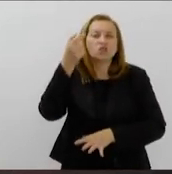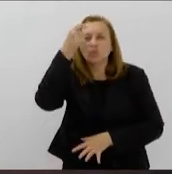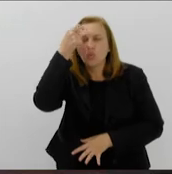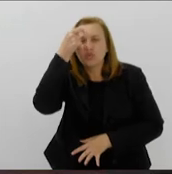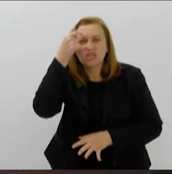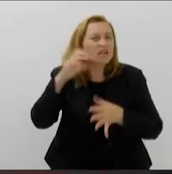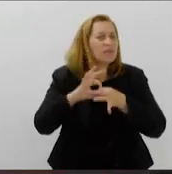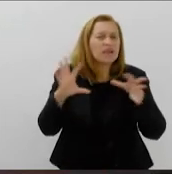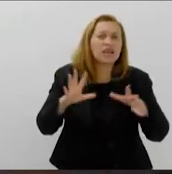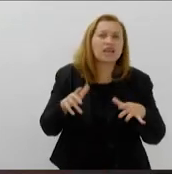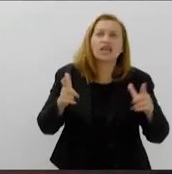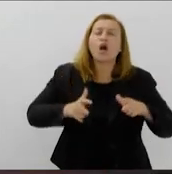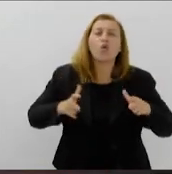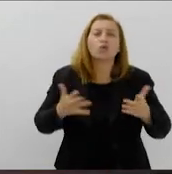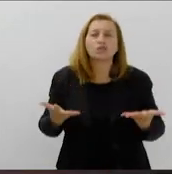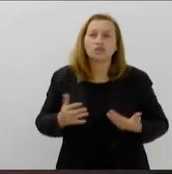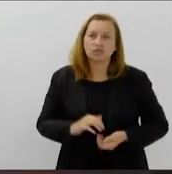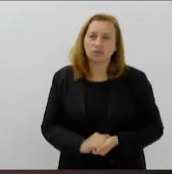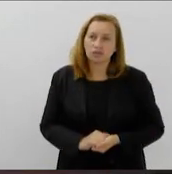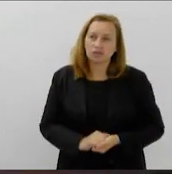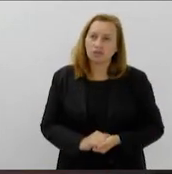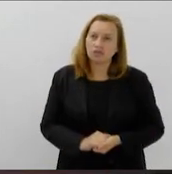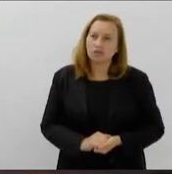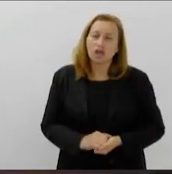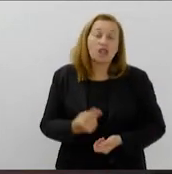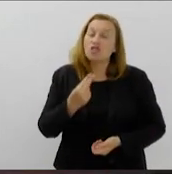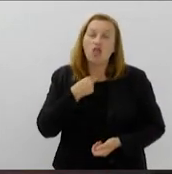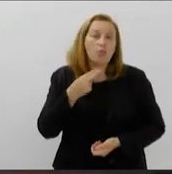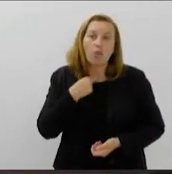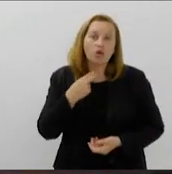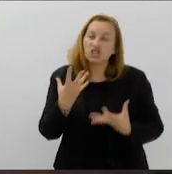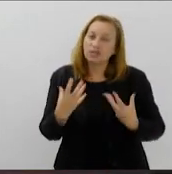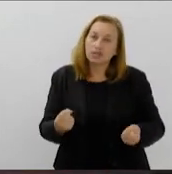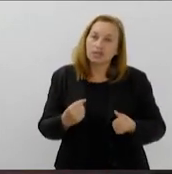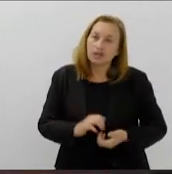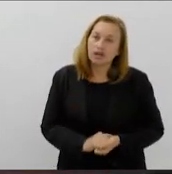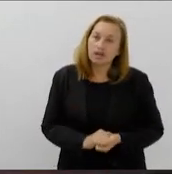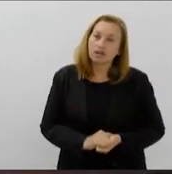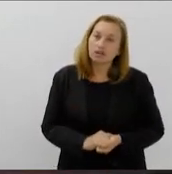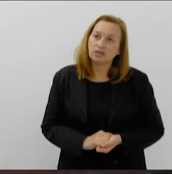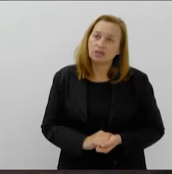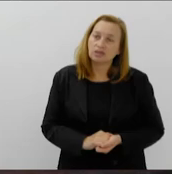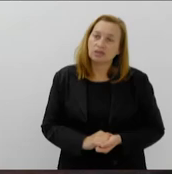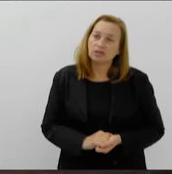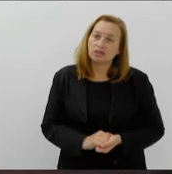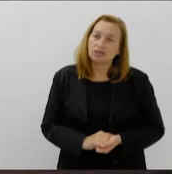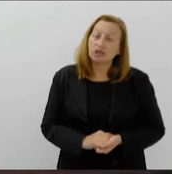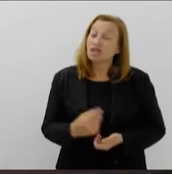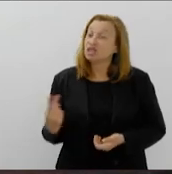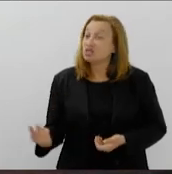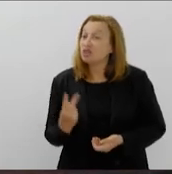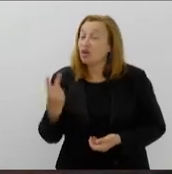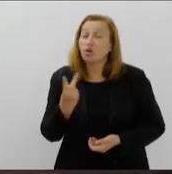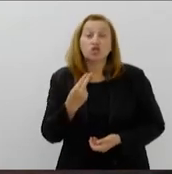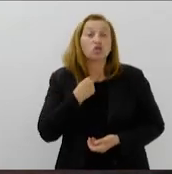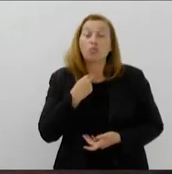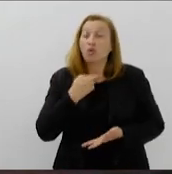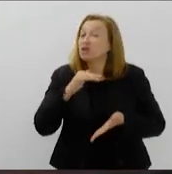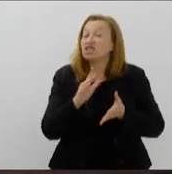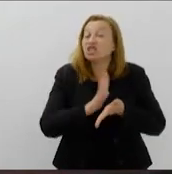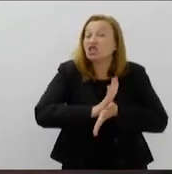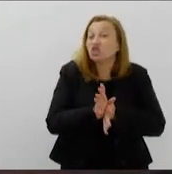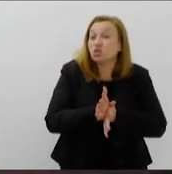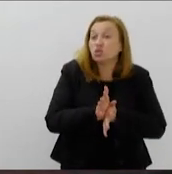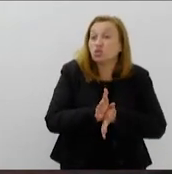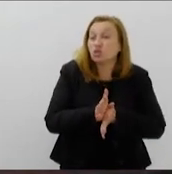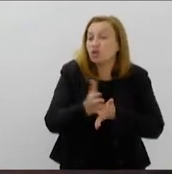consciência? Isso não pode. Esses princípios não podem ser implodidos por meio de